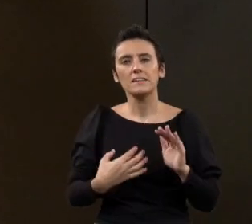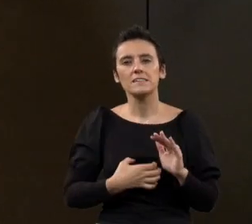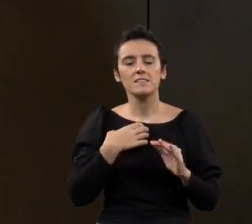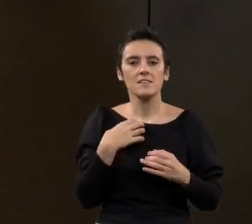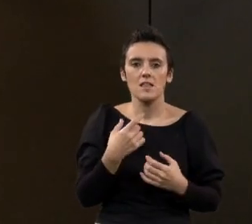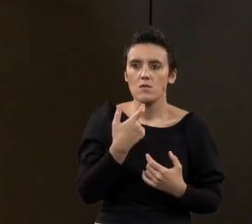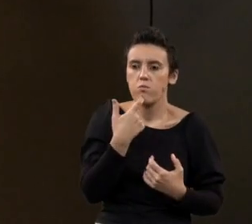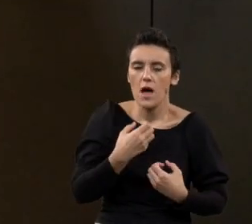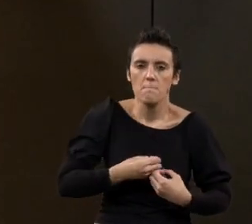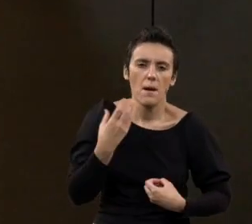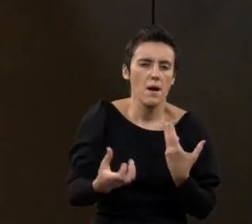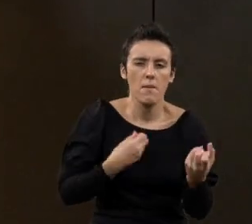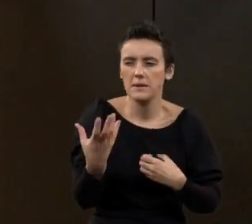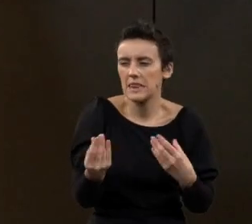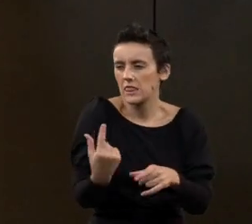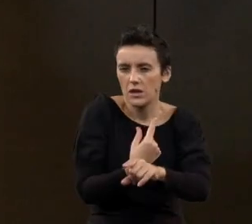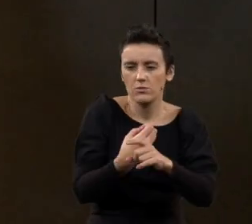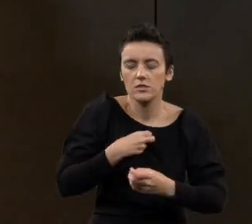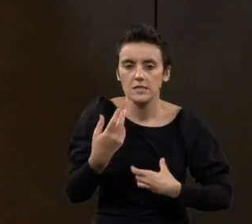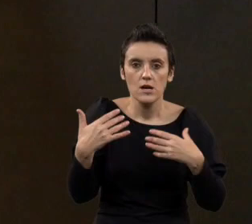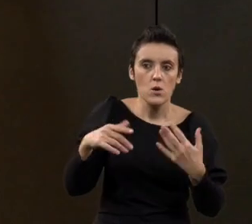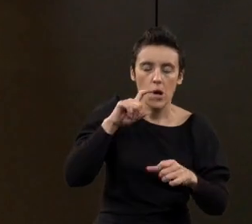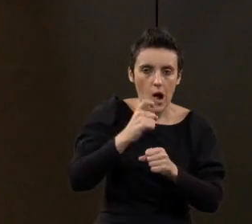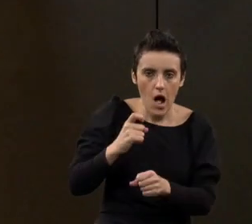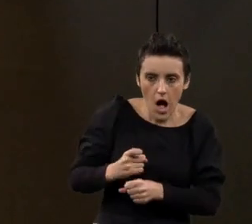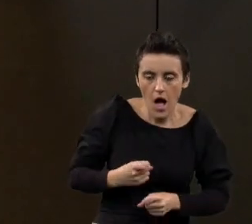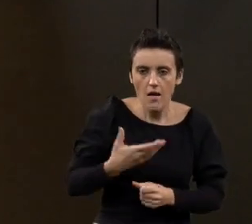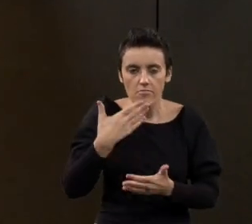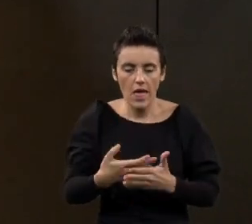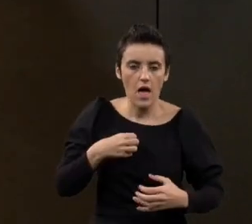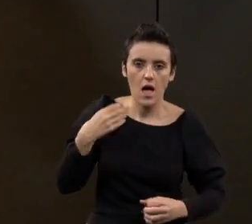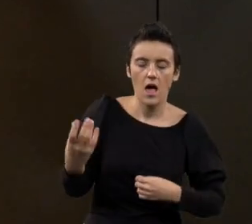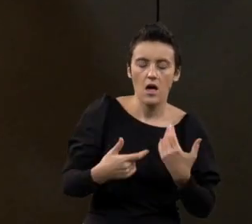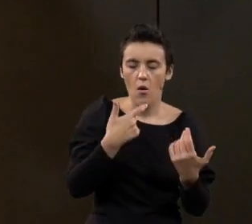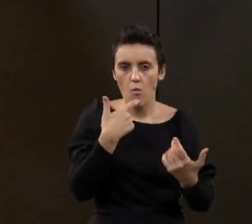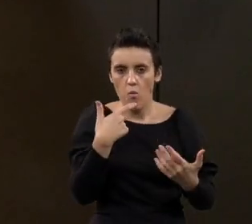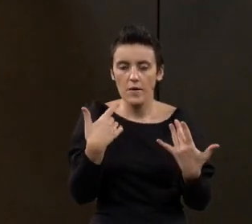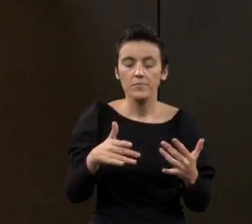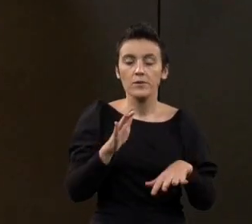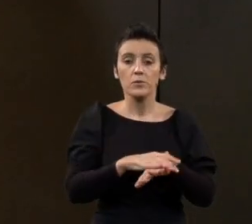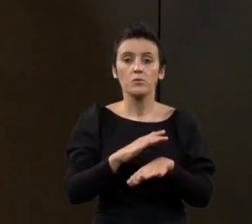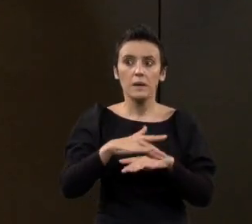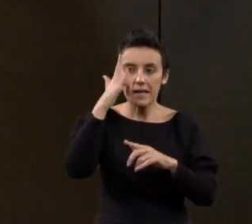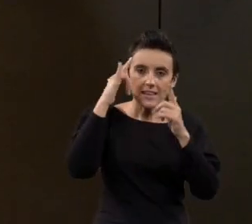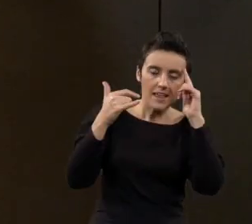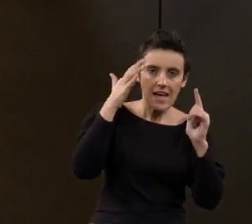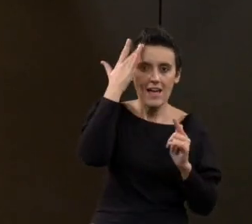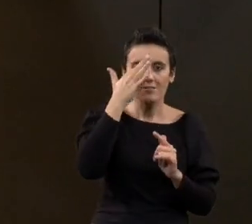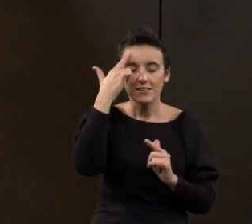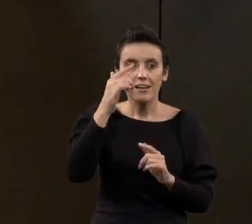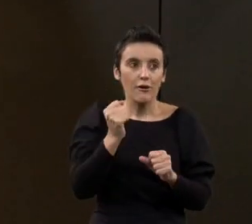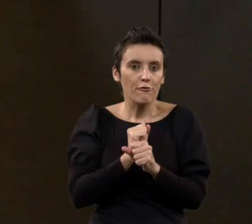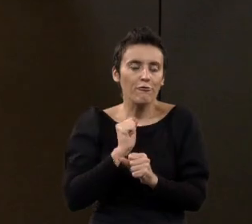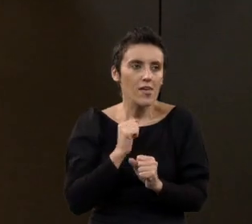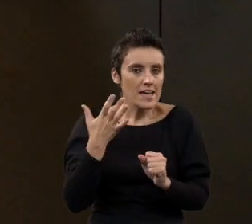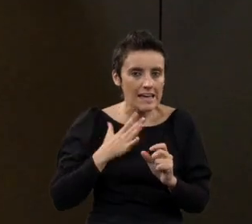dar tanto de mim e que aquilo exigia de tal forma de mim que as ideias que eu tinha das coisas que eu queria fazer minhas estavam um